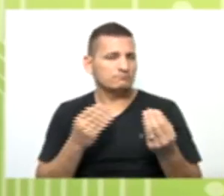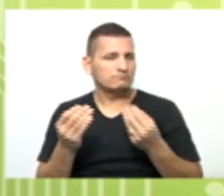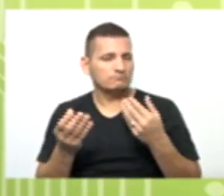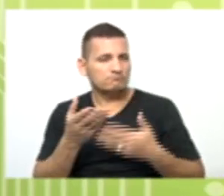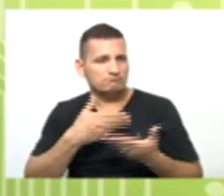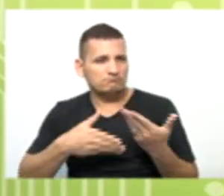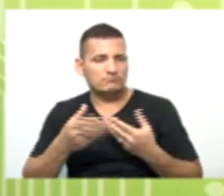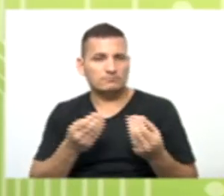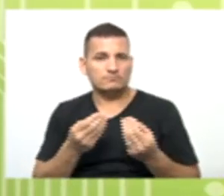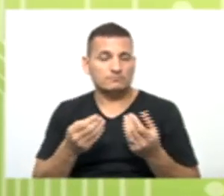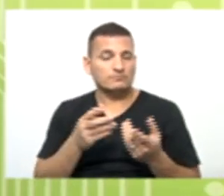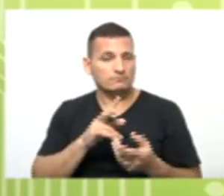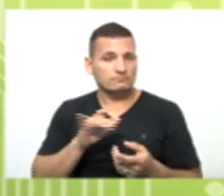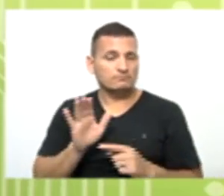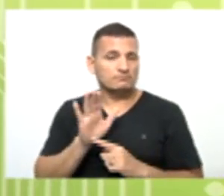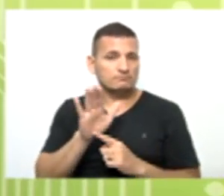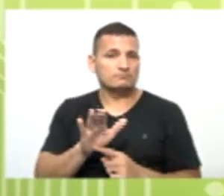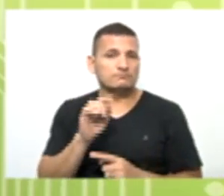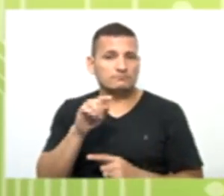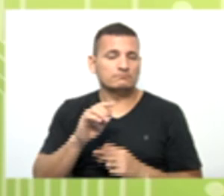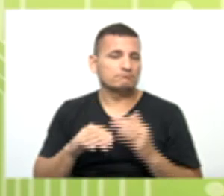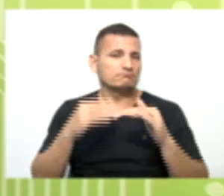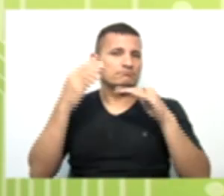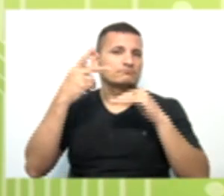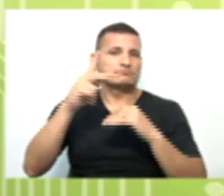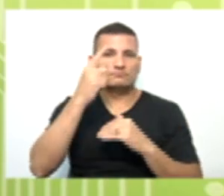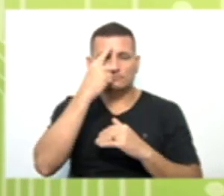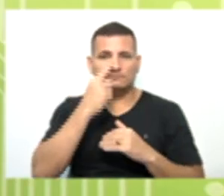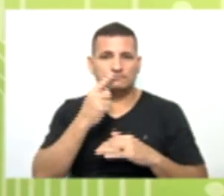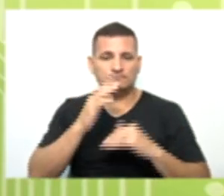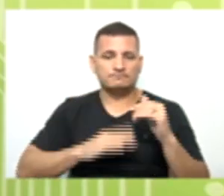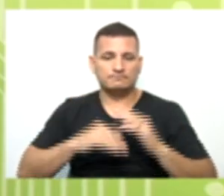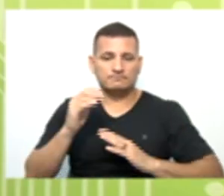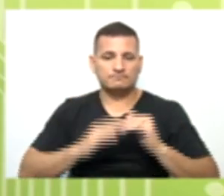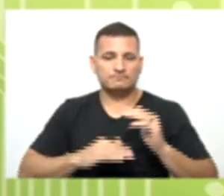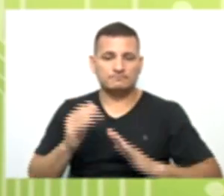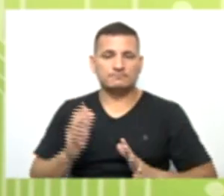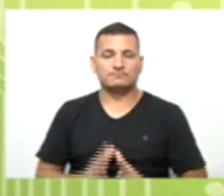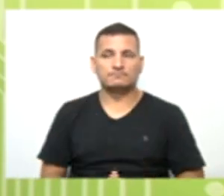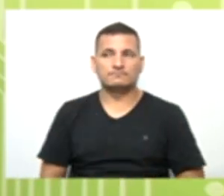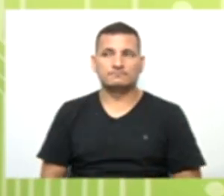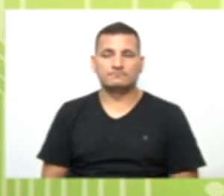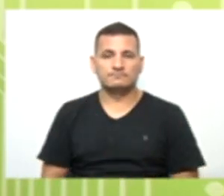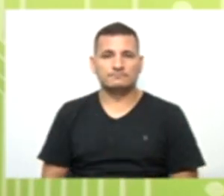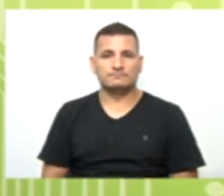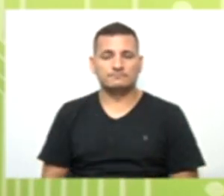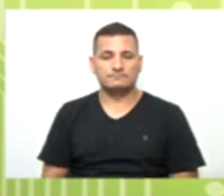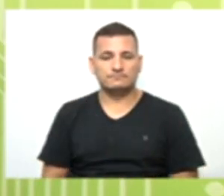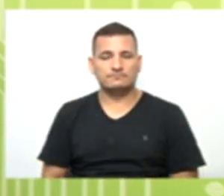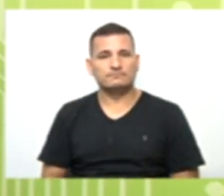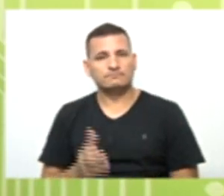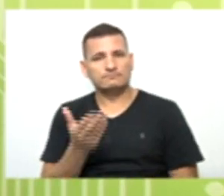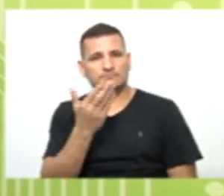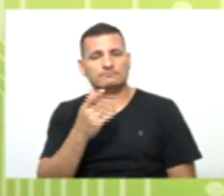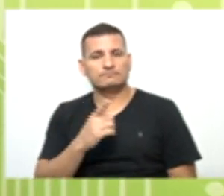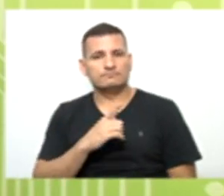vai ajudar a construir o seu perfil profissional. E aí ele está mostrando,